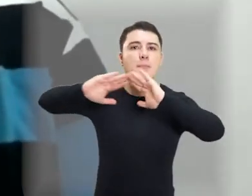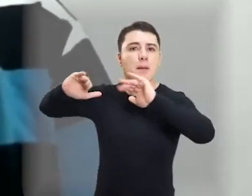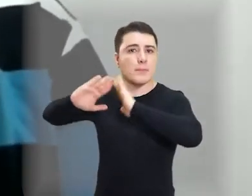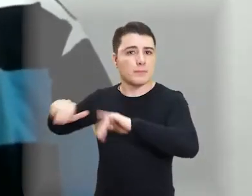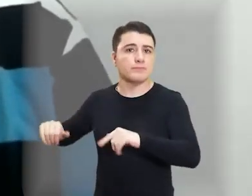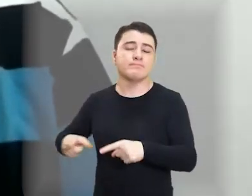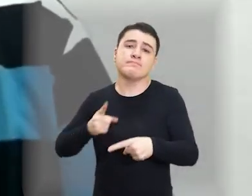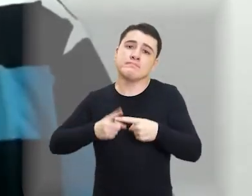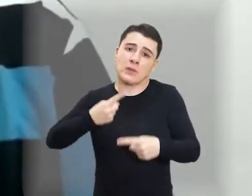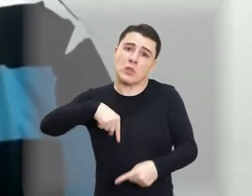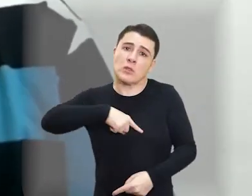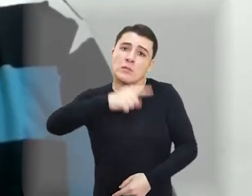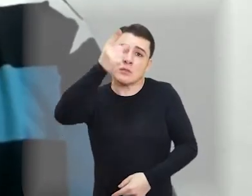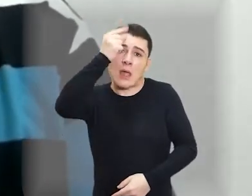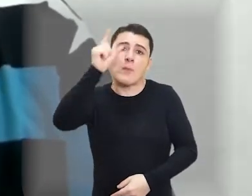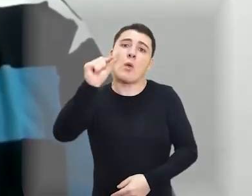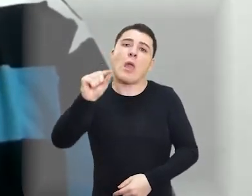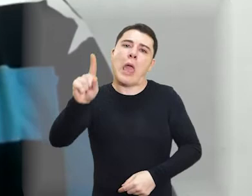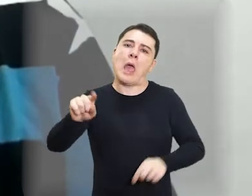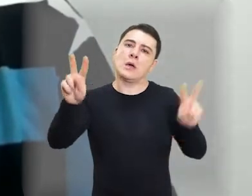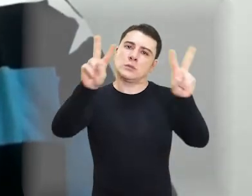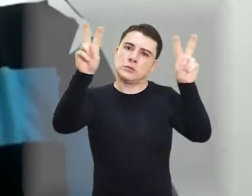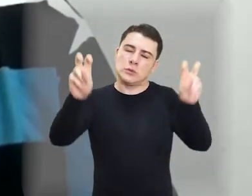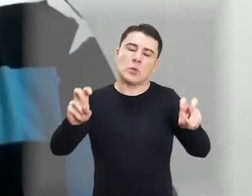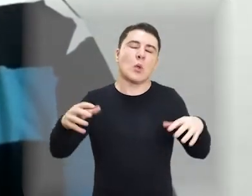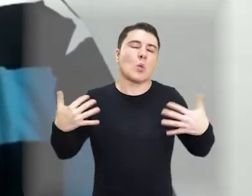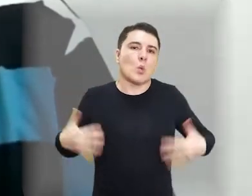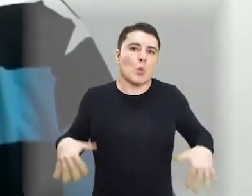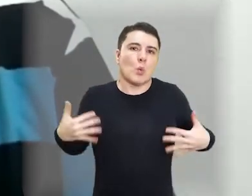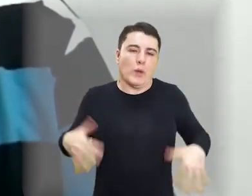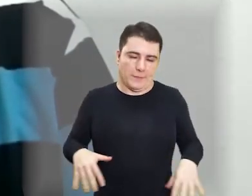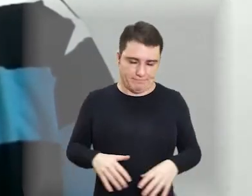pauta, até porque a gente sabe que esse é um assunto de todos.